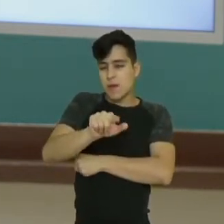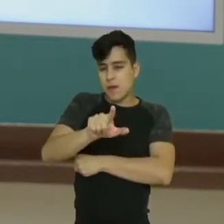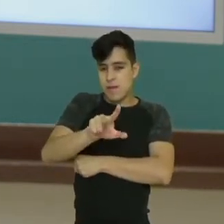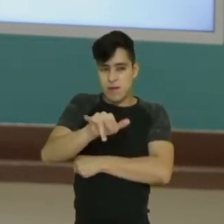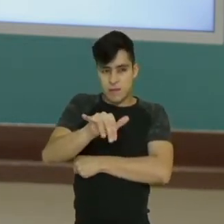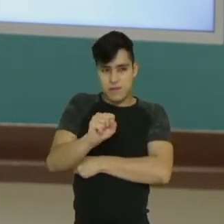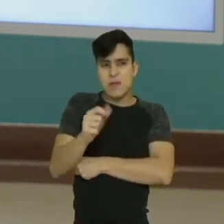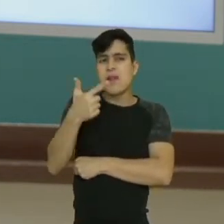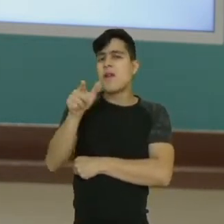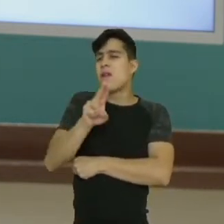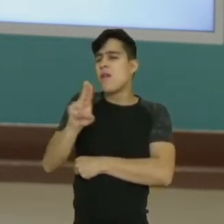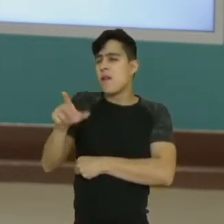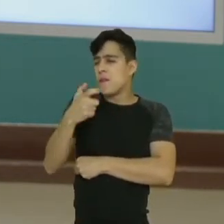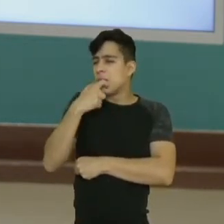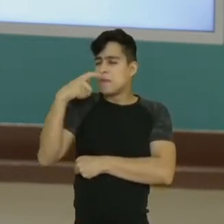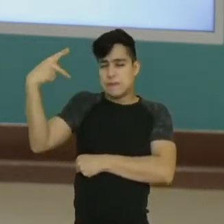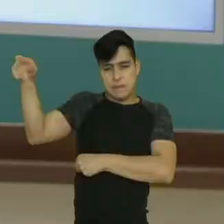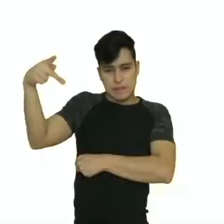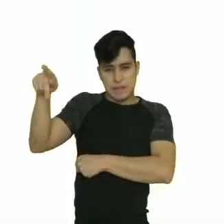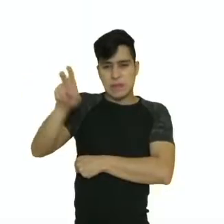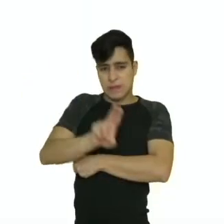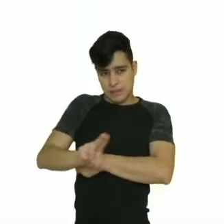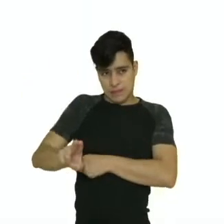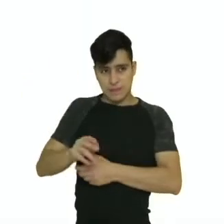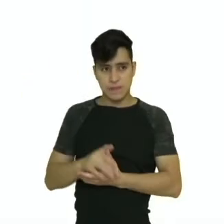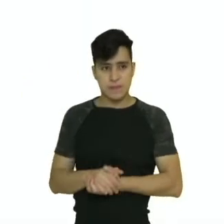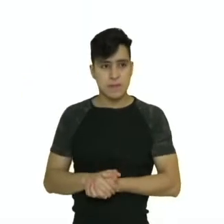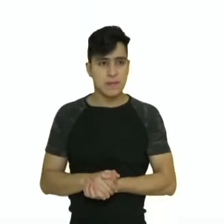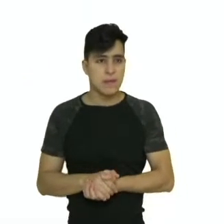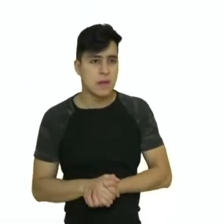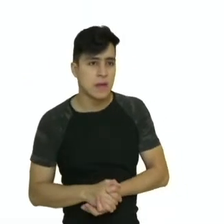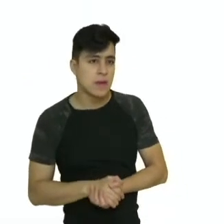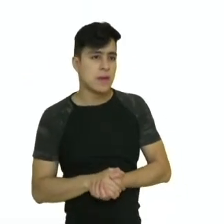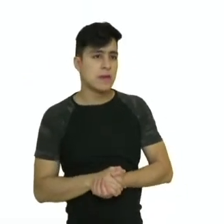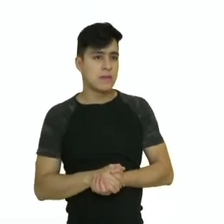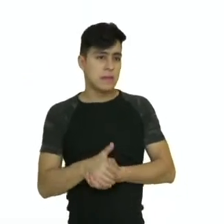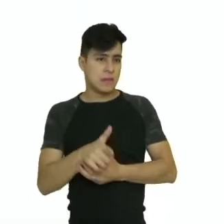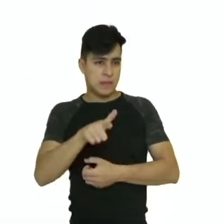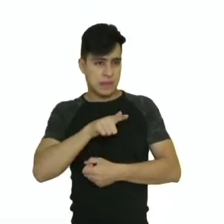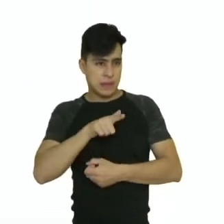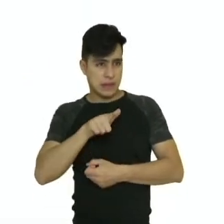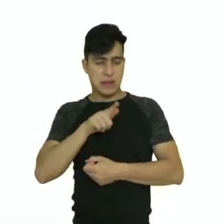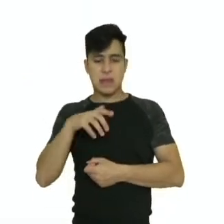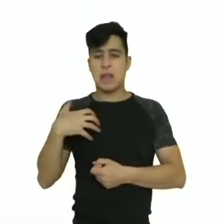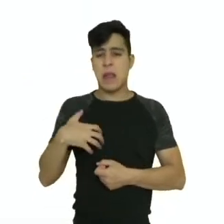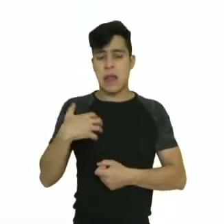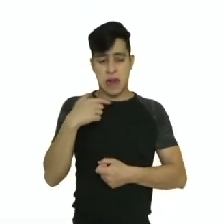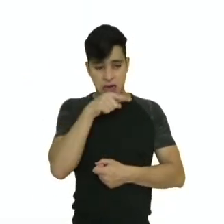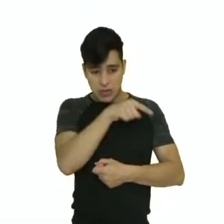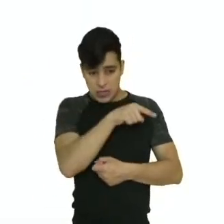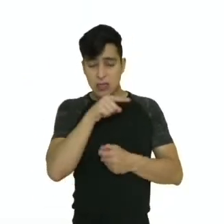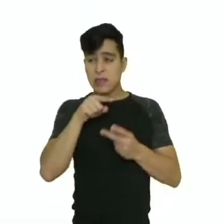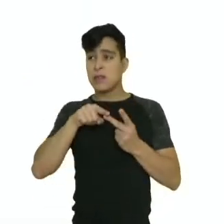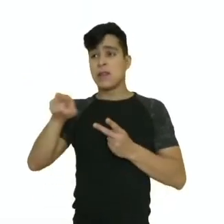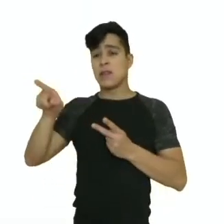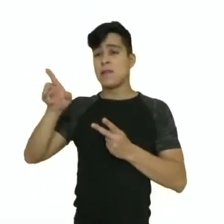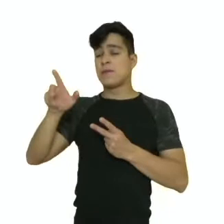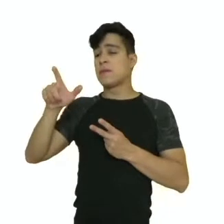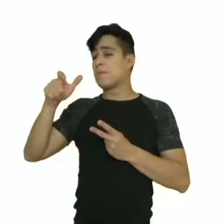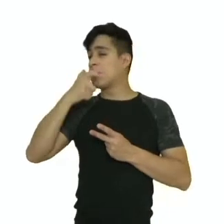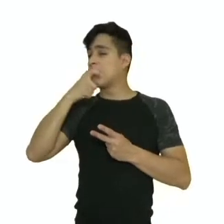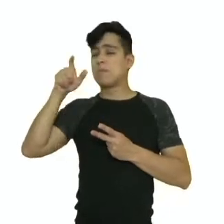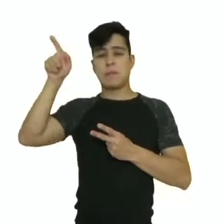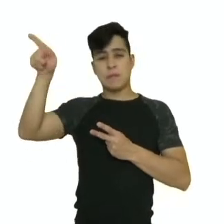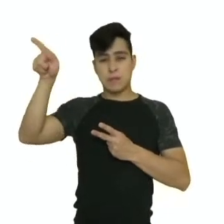Ilhas Falklands, ok? Então, entre quem? Vamos lá, entre a Argentina e entre o Reino Unido, né, a